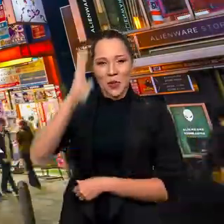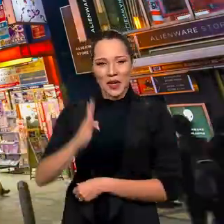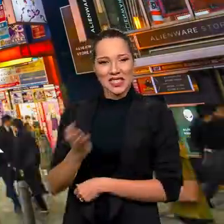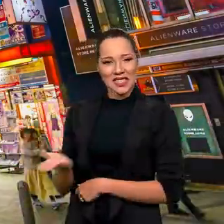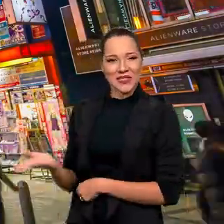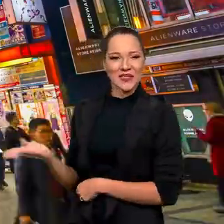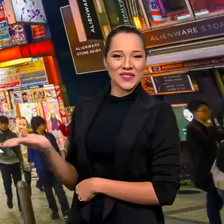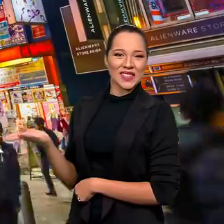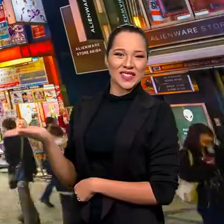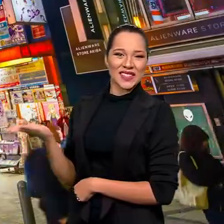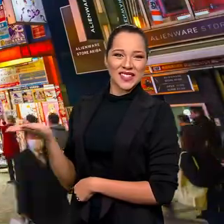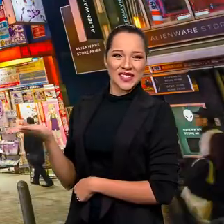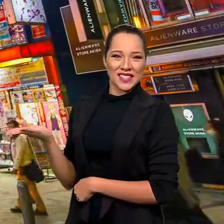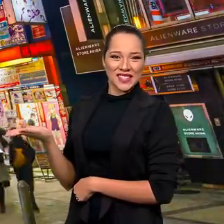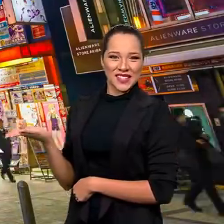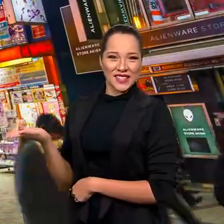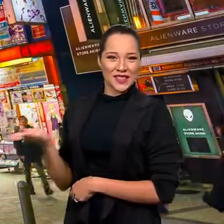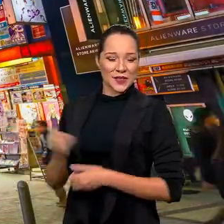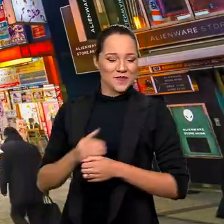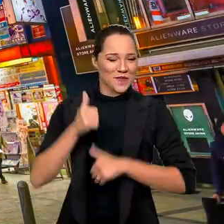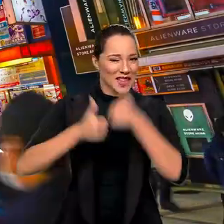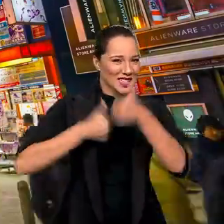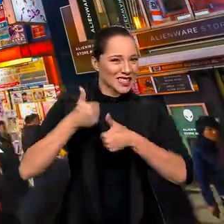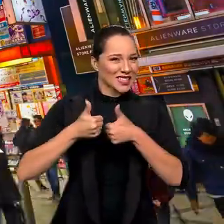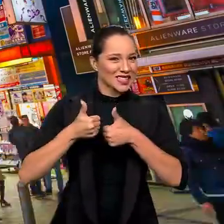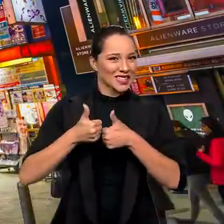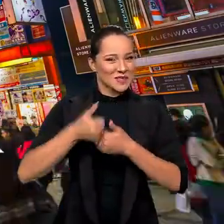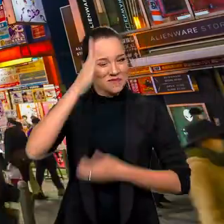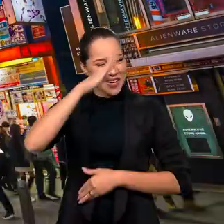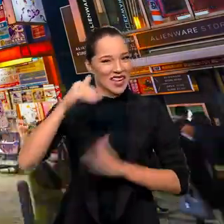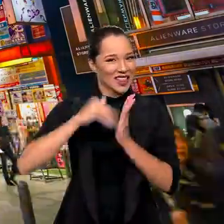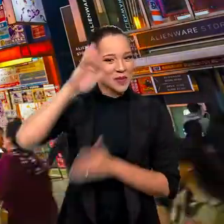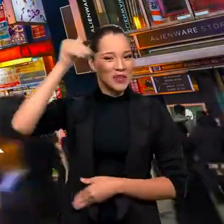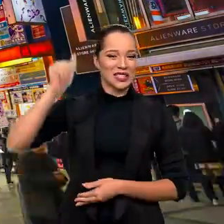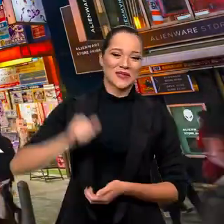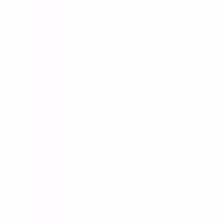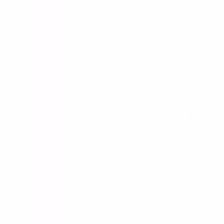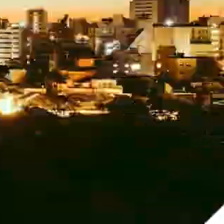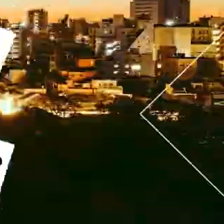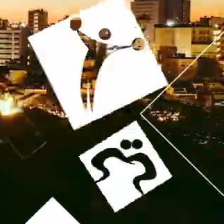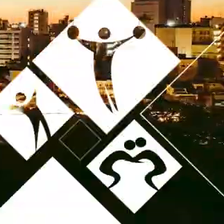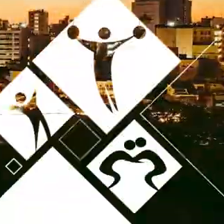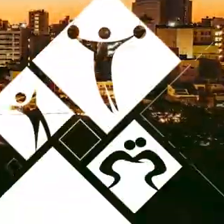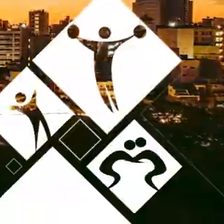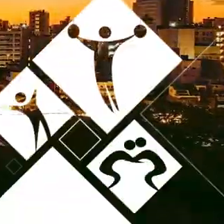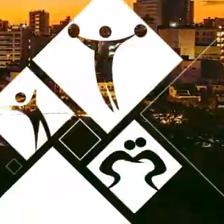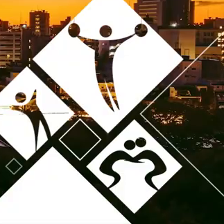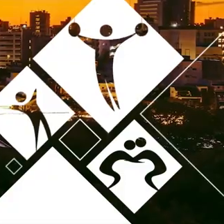agenciabrasil.ebc.com.br. Beleza, galera? Valeu e até a próxima!